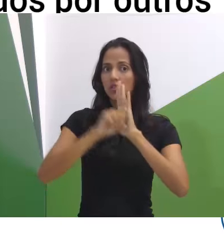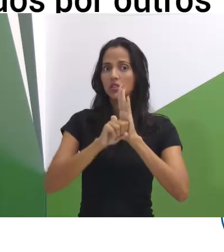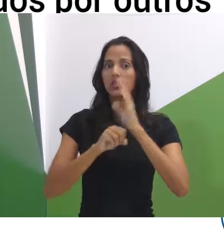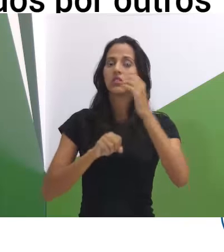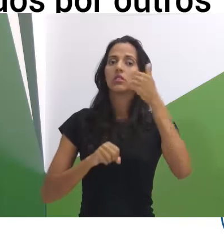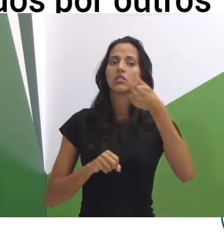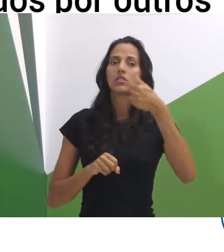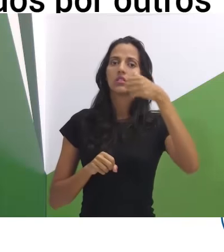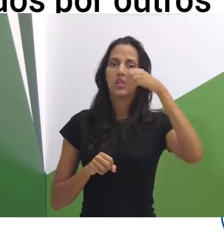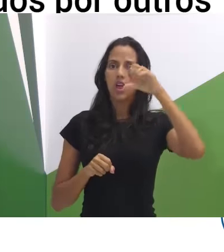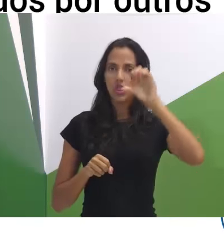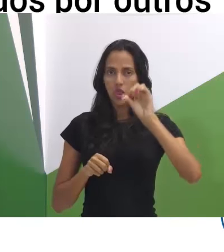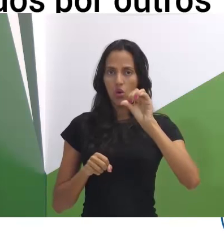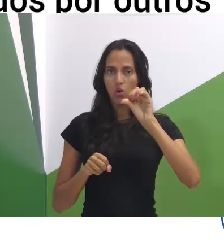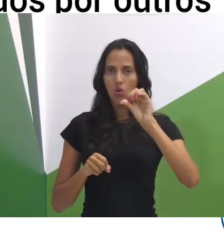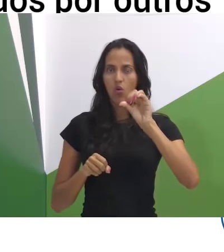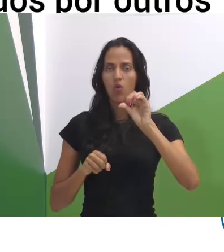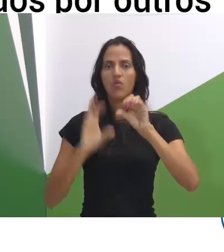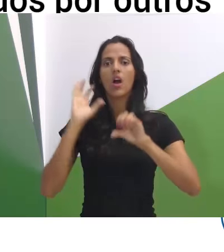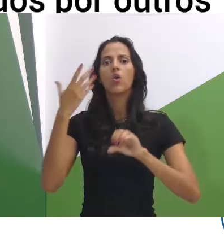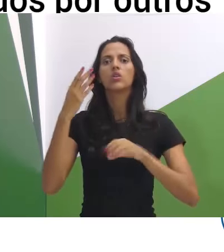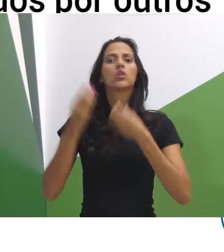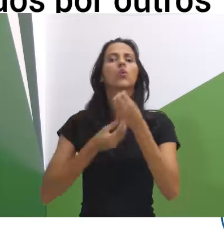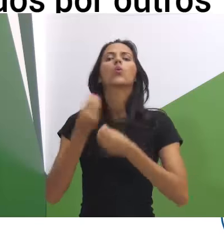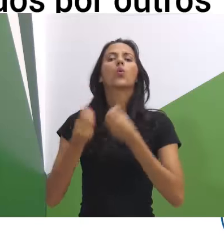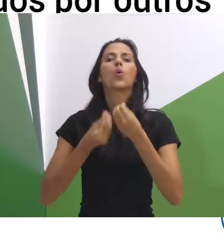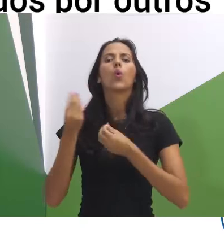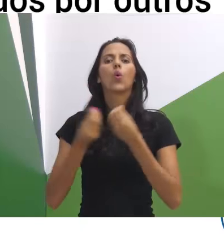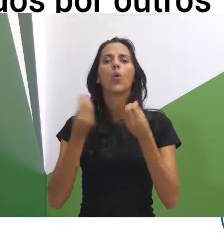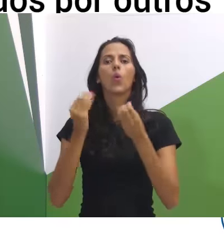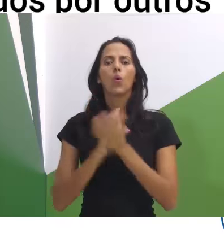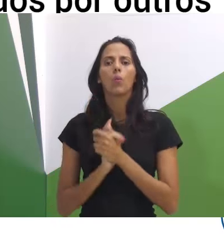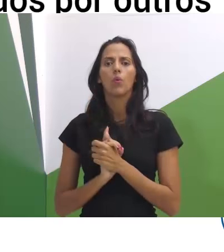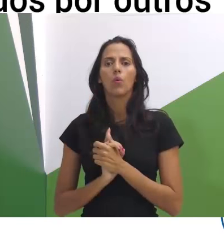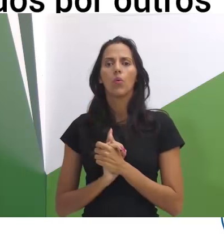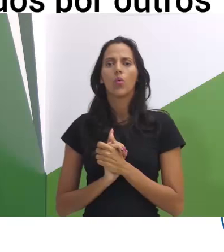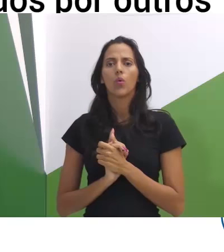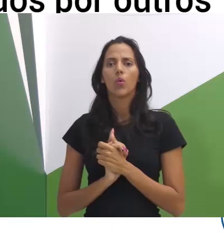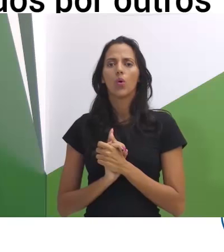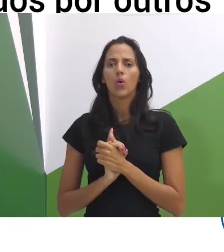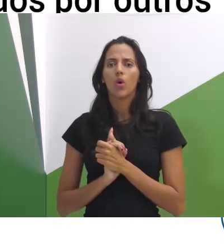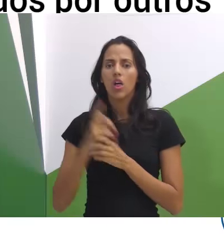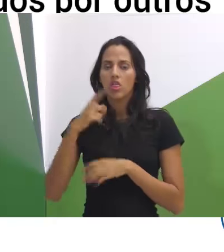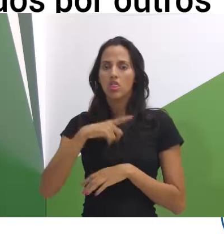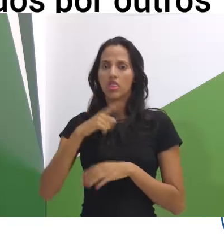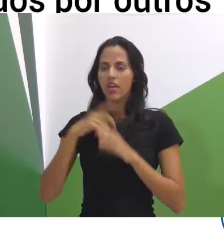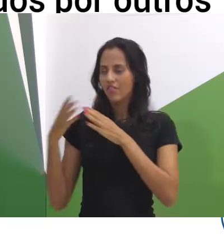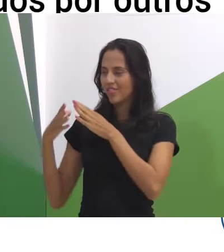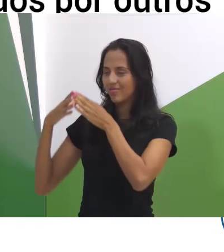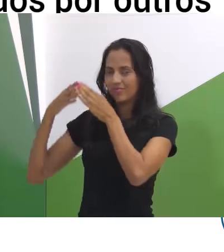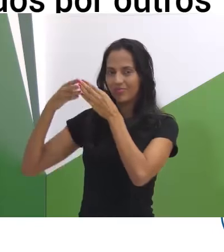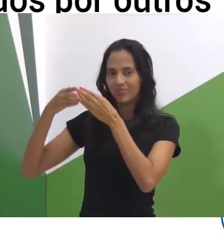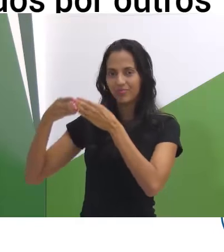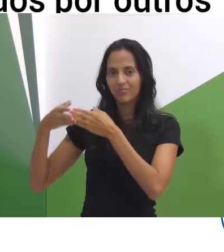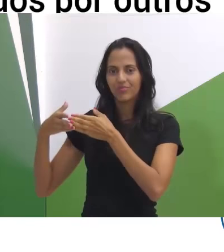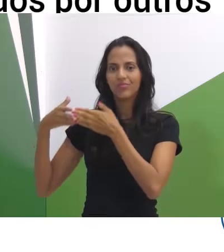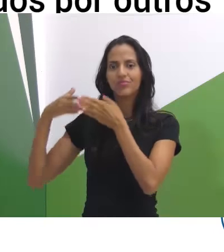maioria Dos escravizados Que eram transportados Para o Novo Mundo A maior parte Veio pela rota De comércio triangular